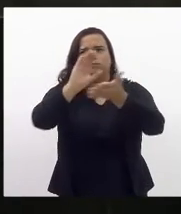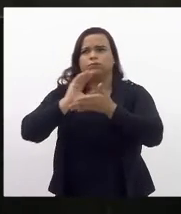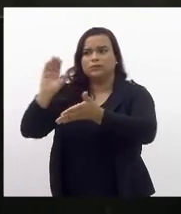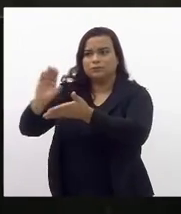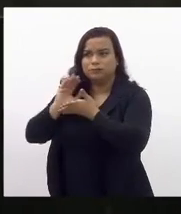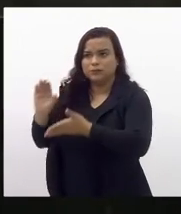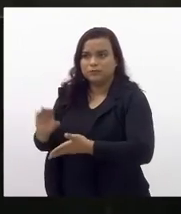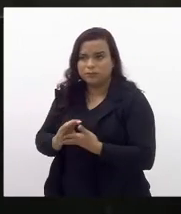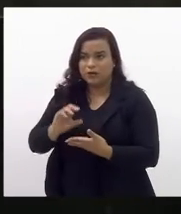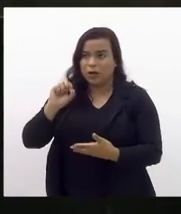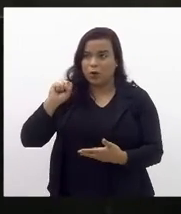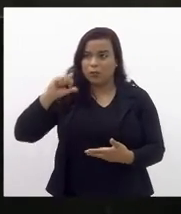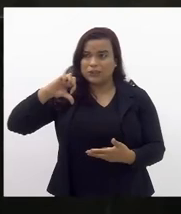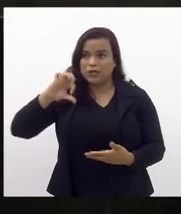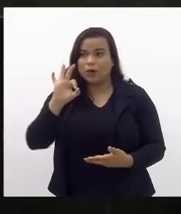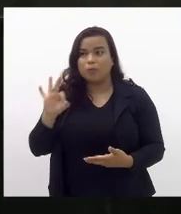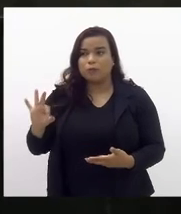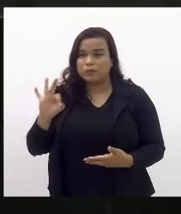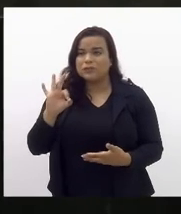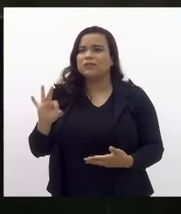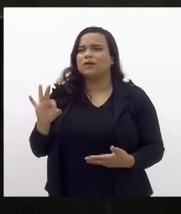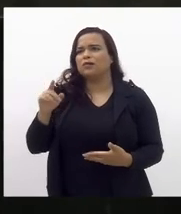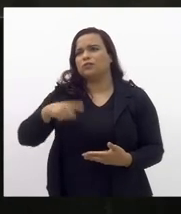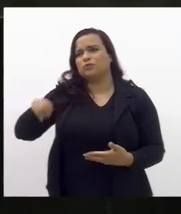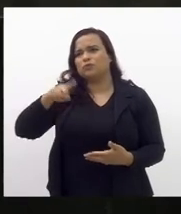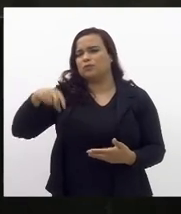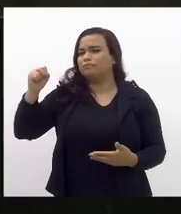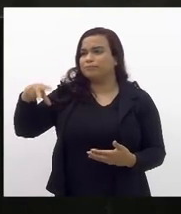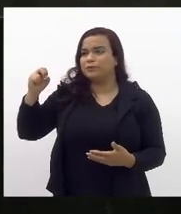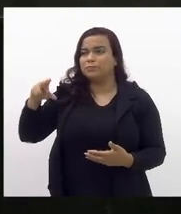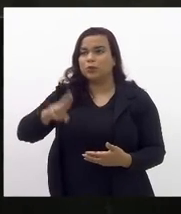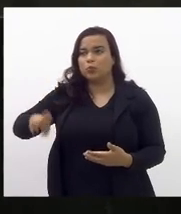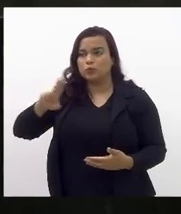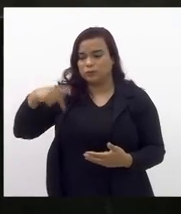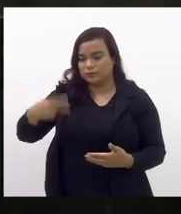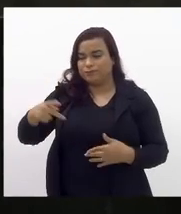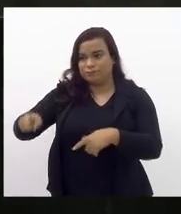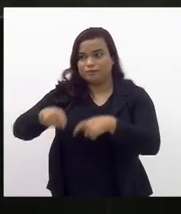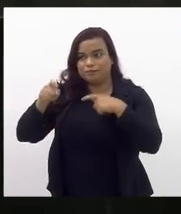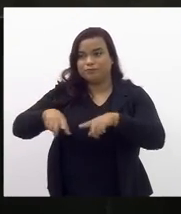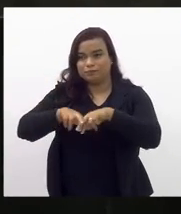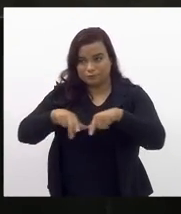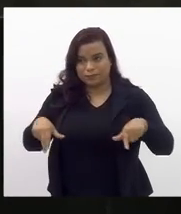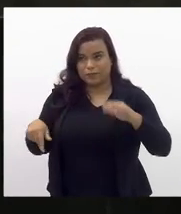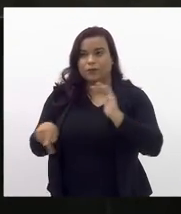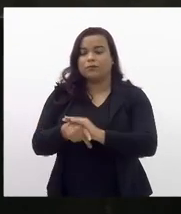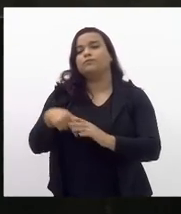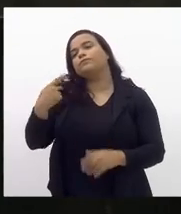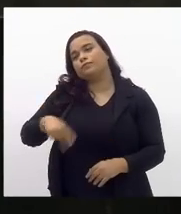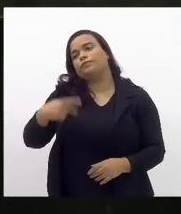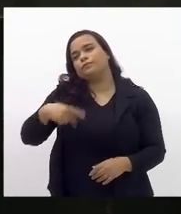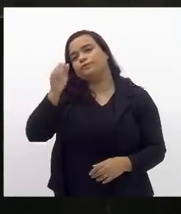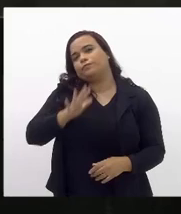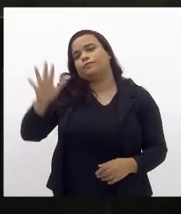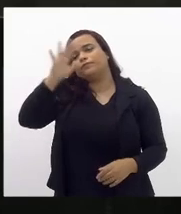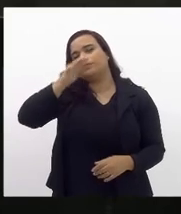89% dos fertilizantes usados por agricultores e agricultoras em todo o